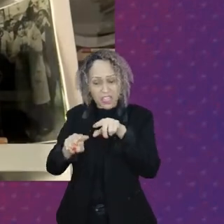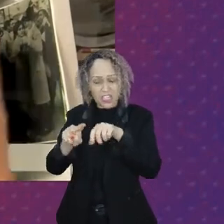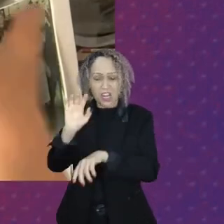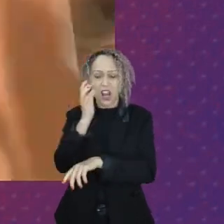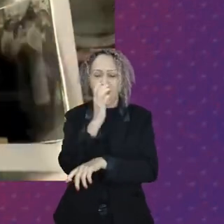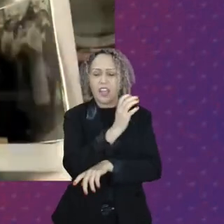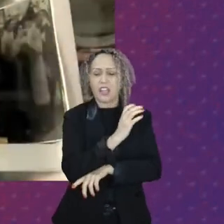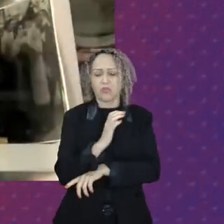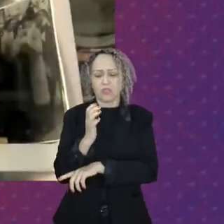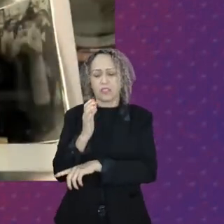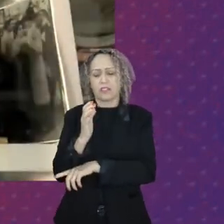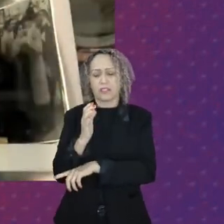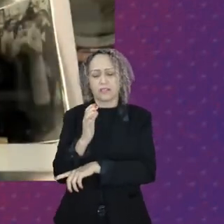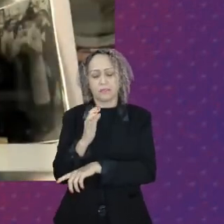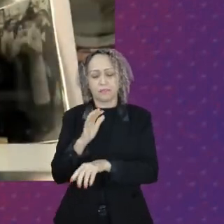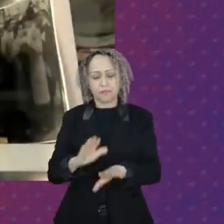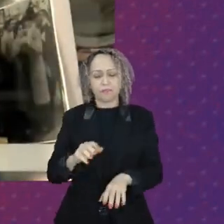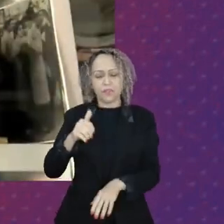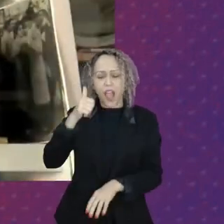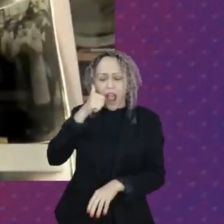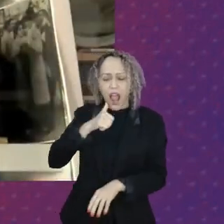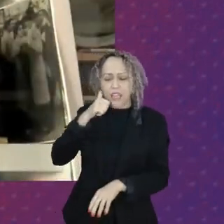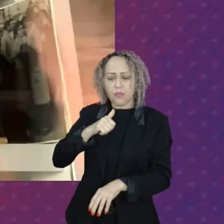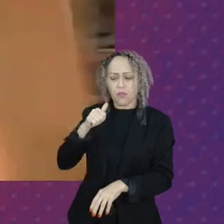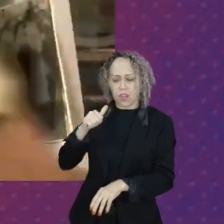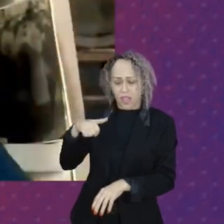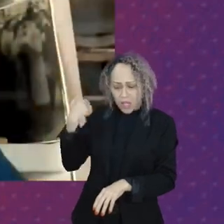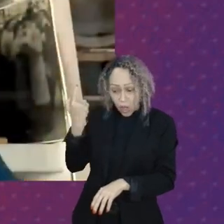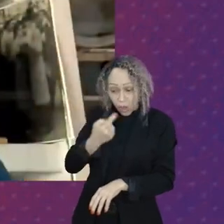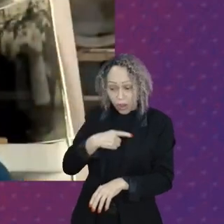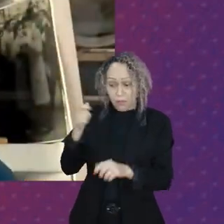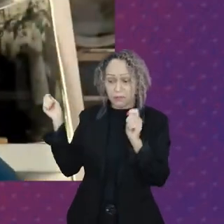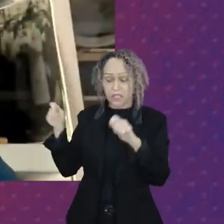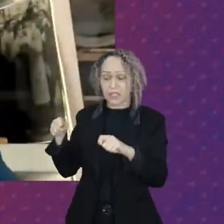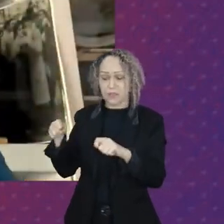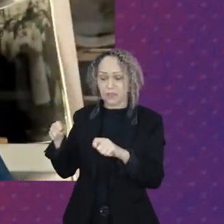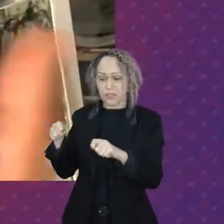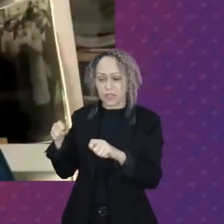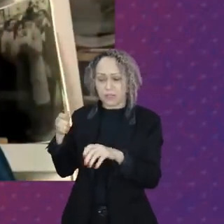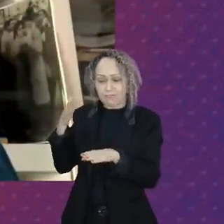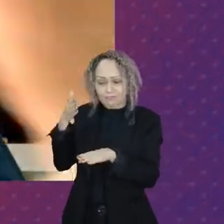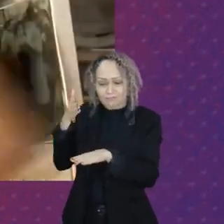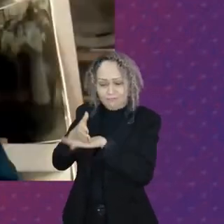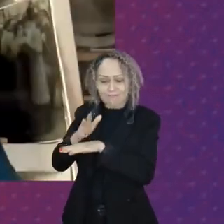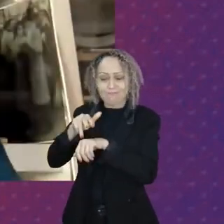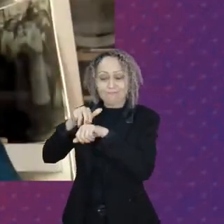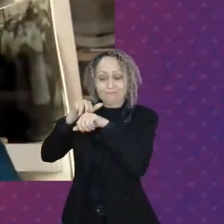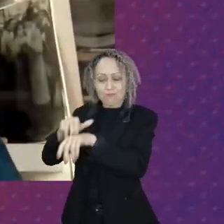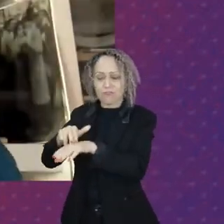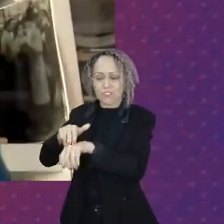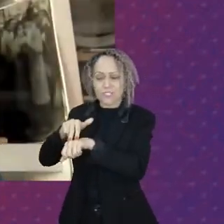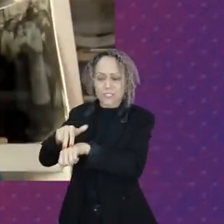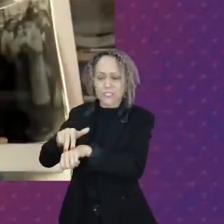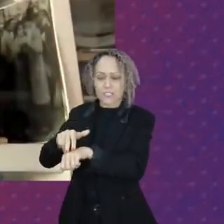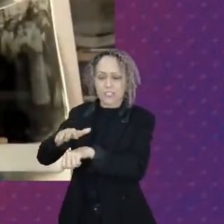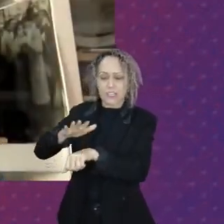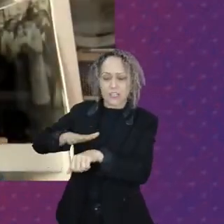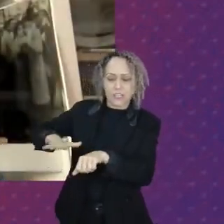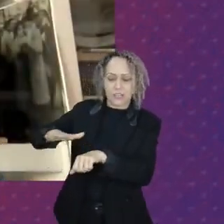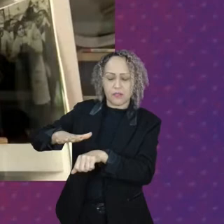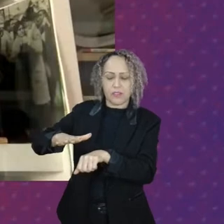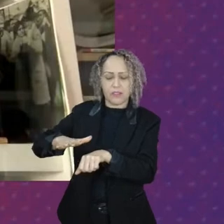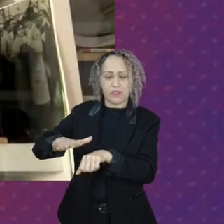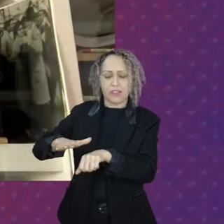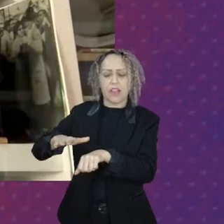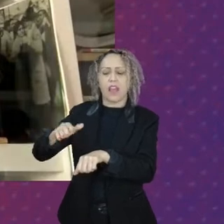estar na vanguarda desse processo, mas não só as candidatas, não só as parlamentares. Há parlamentares